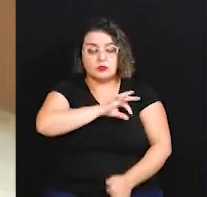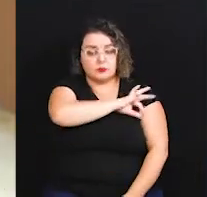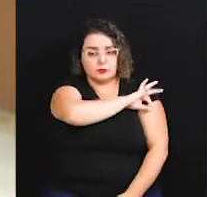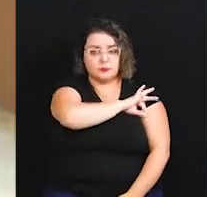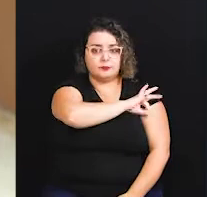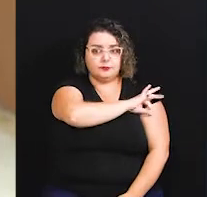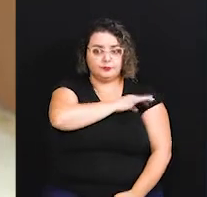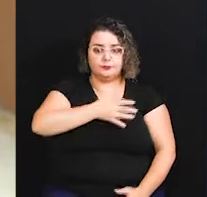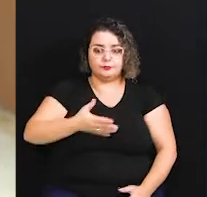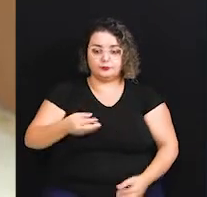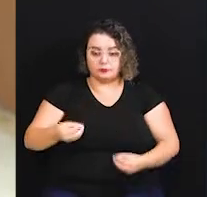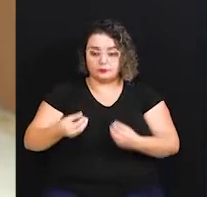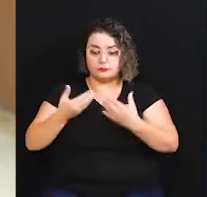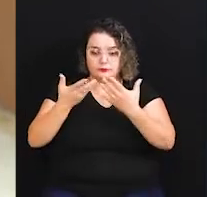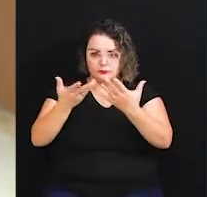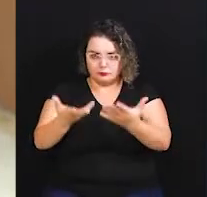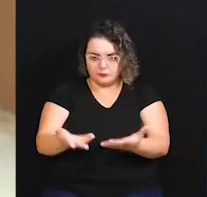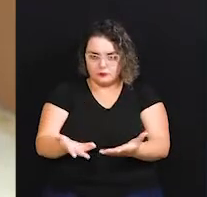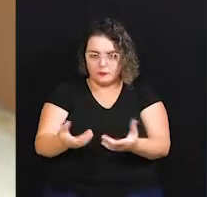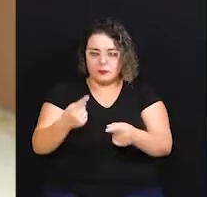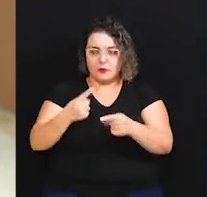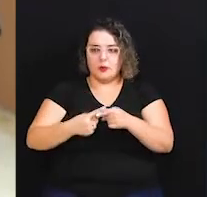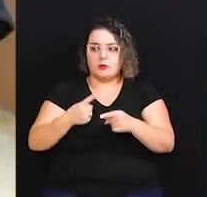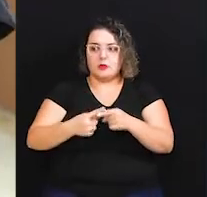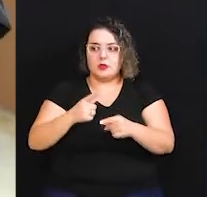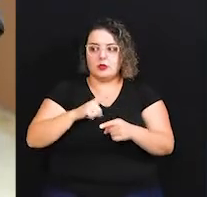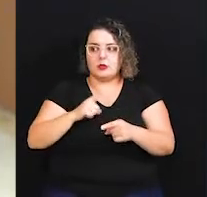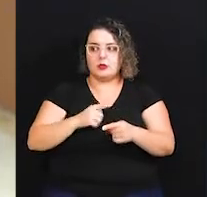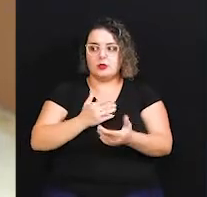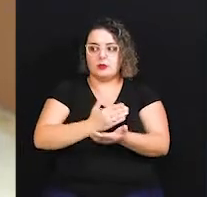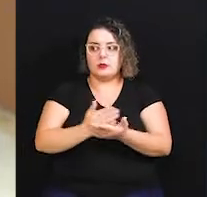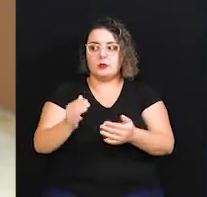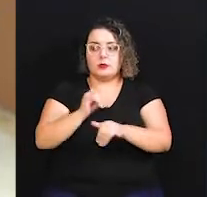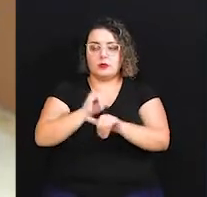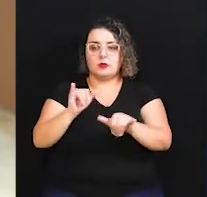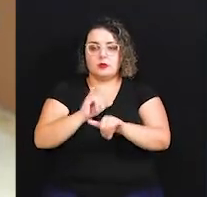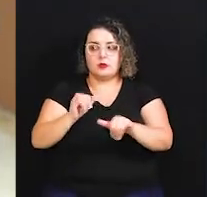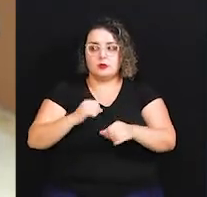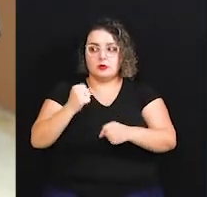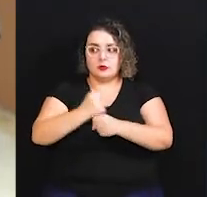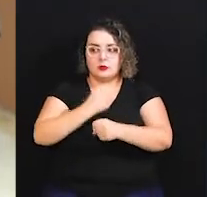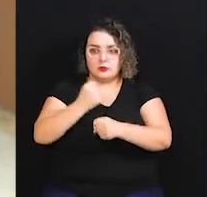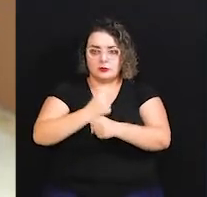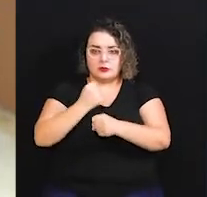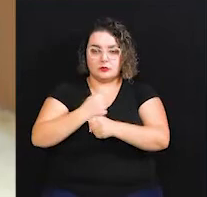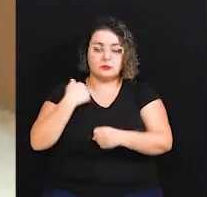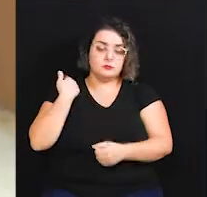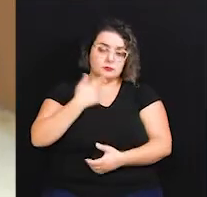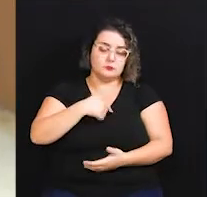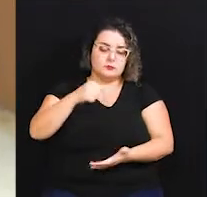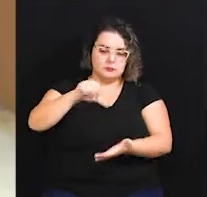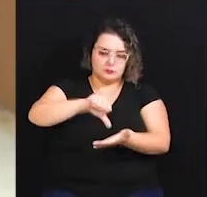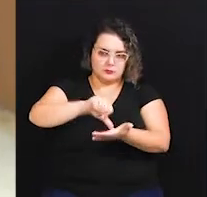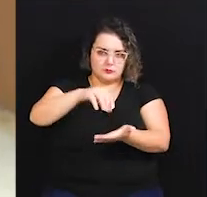prefeitura para que cedesse esse espaço, porque nós tínhamos iniciado uma campanha para construir a nossa sede.